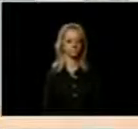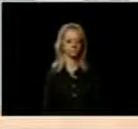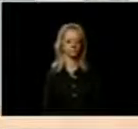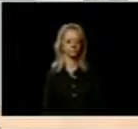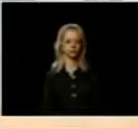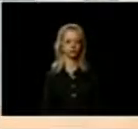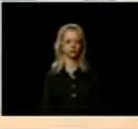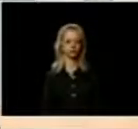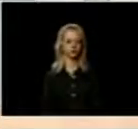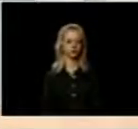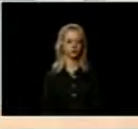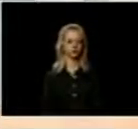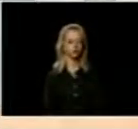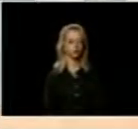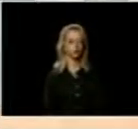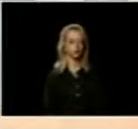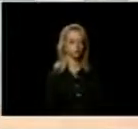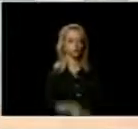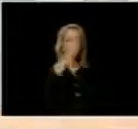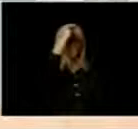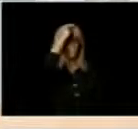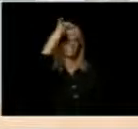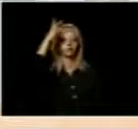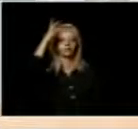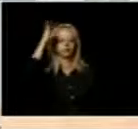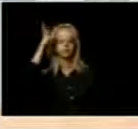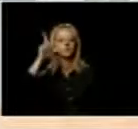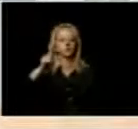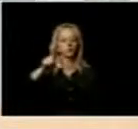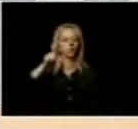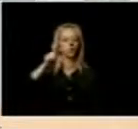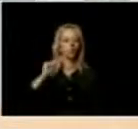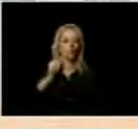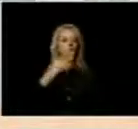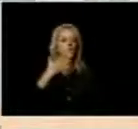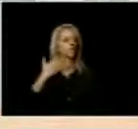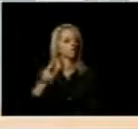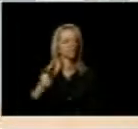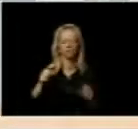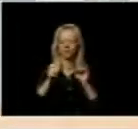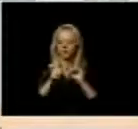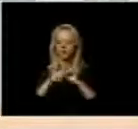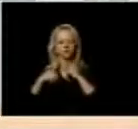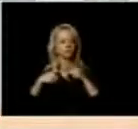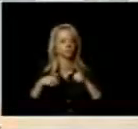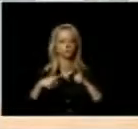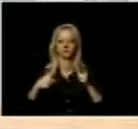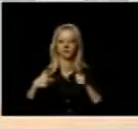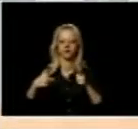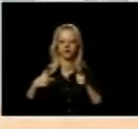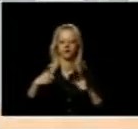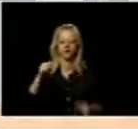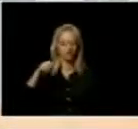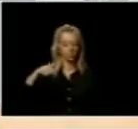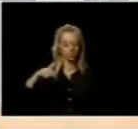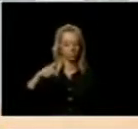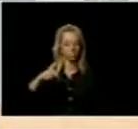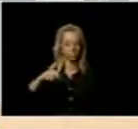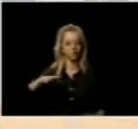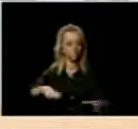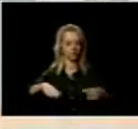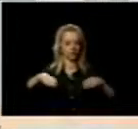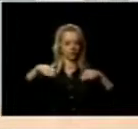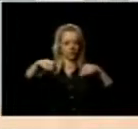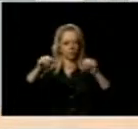institucionalizar, através de um projeto de lei que só esta casa pode aprovar. Mas vejamos o projeto de lei,